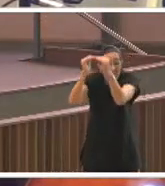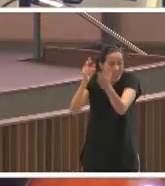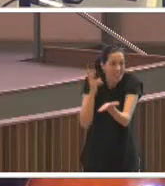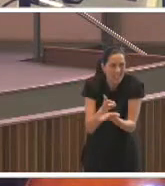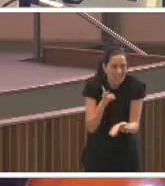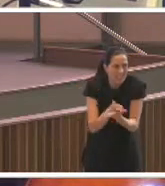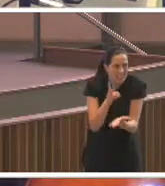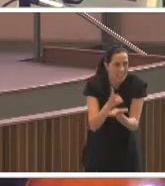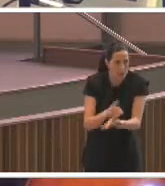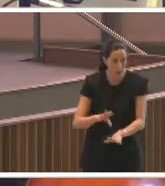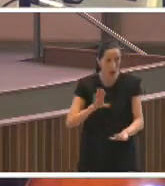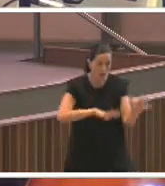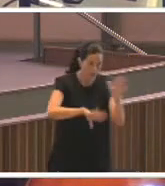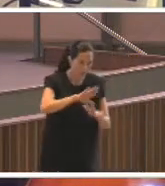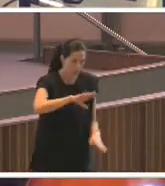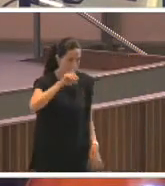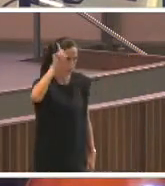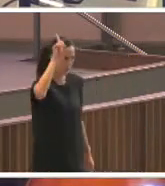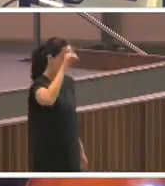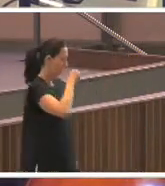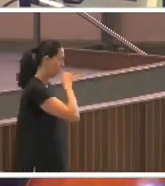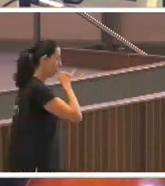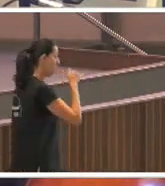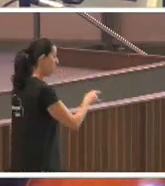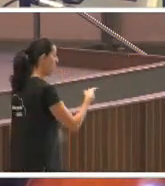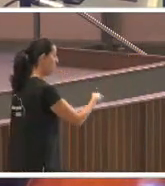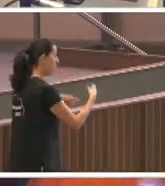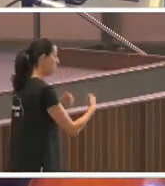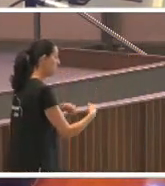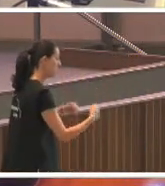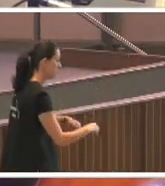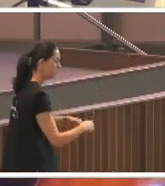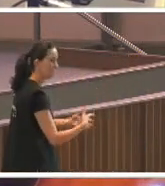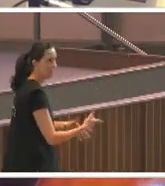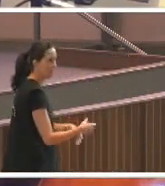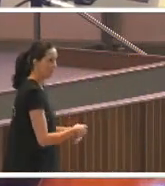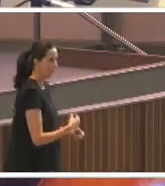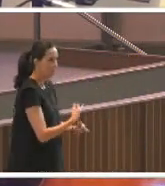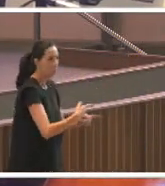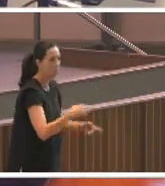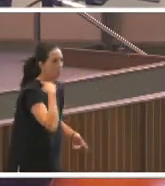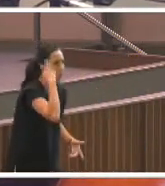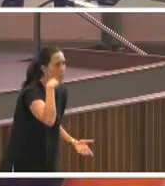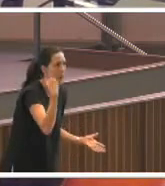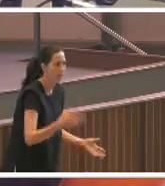de hoje ainda existe gente que vive essas coisas que a Bíblia ensina.